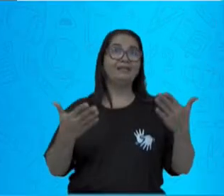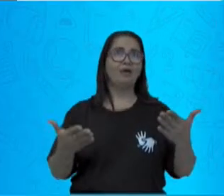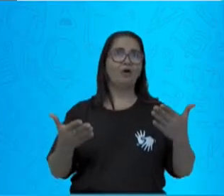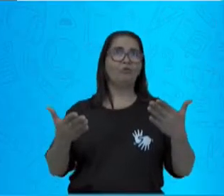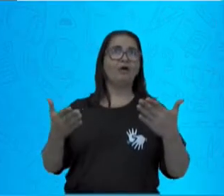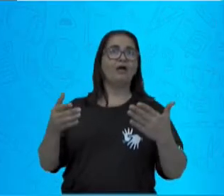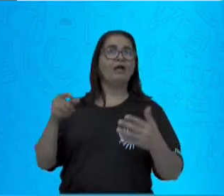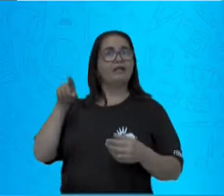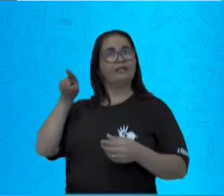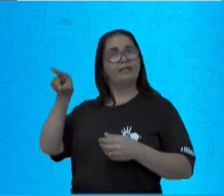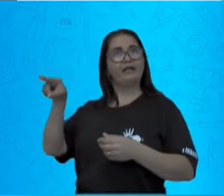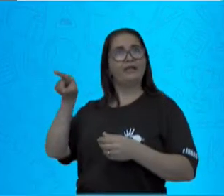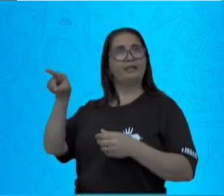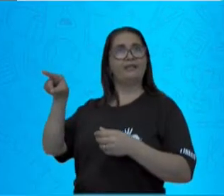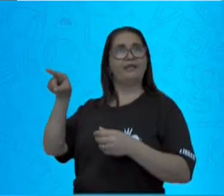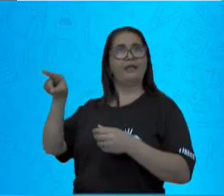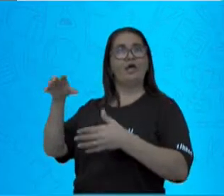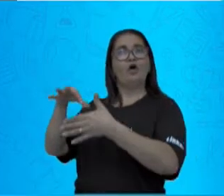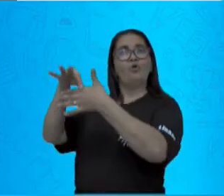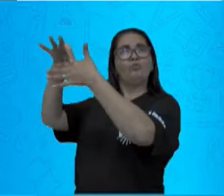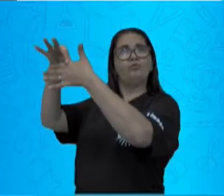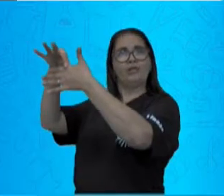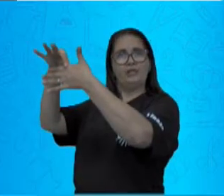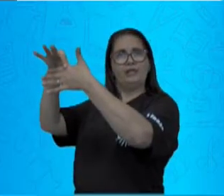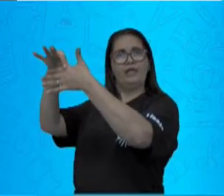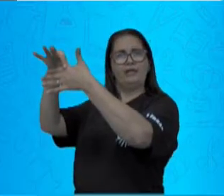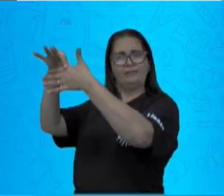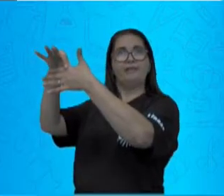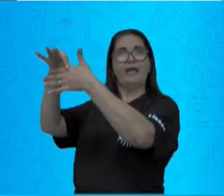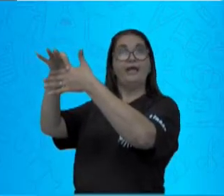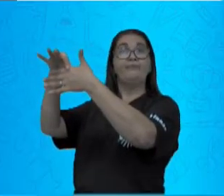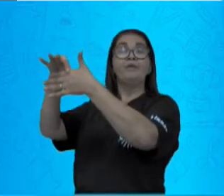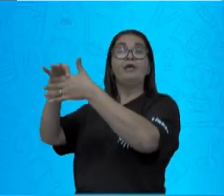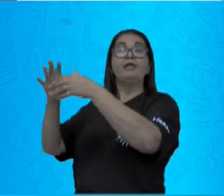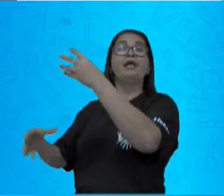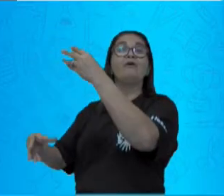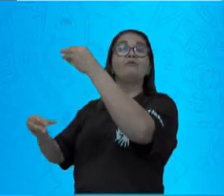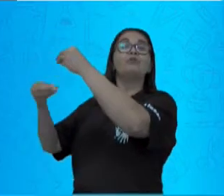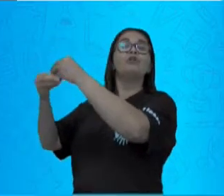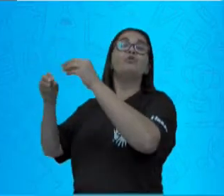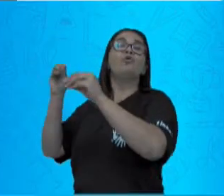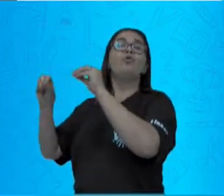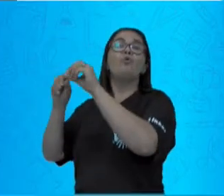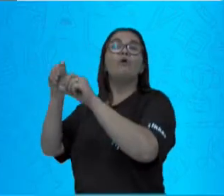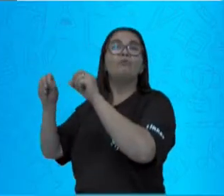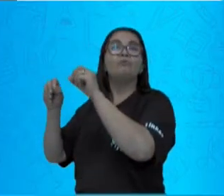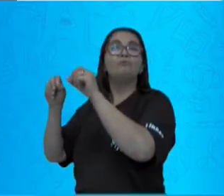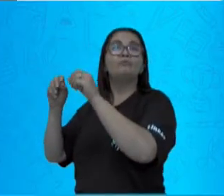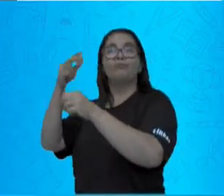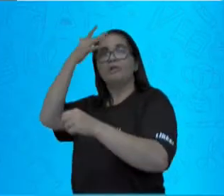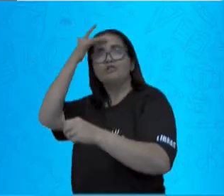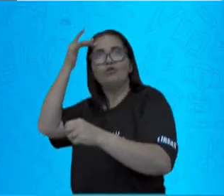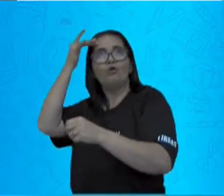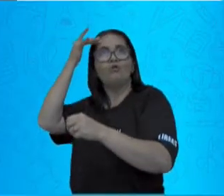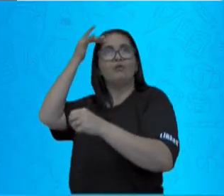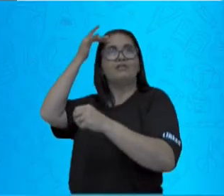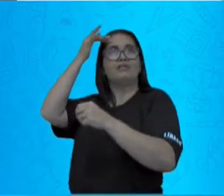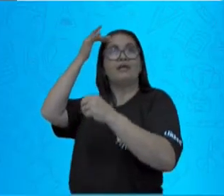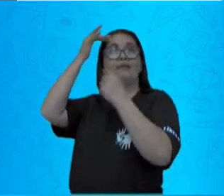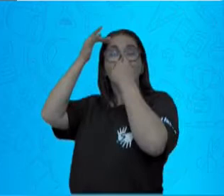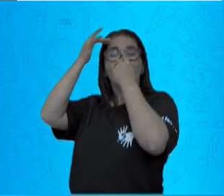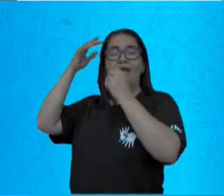cabeças redondas eram os presbiterianos, a alta burguesia, a nobreza liberal,